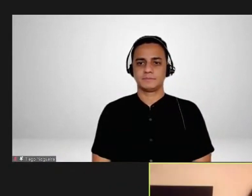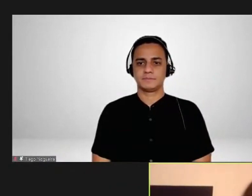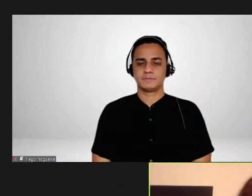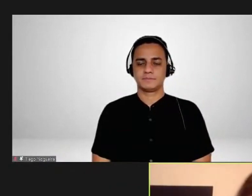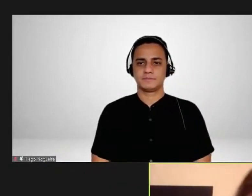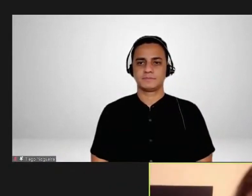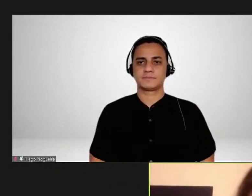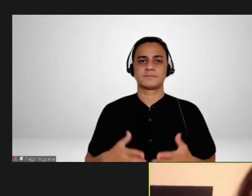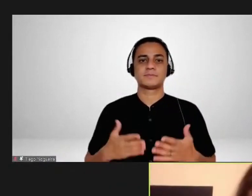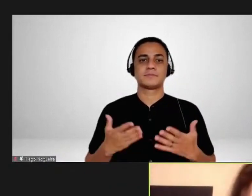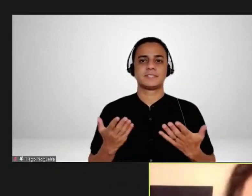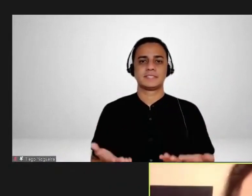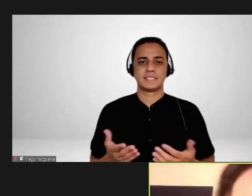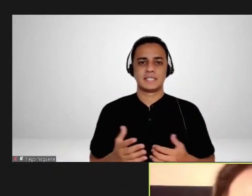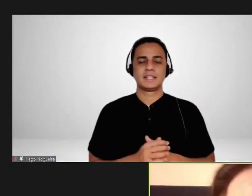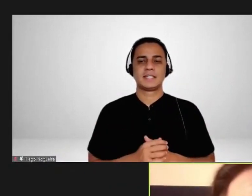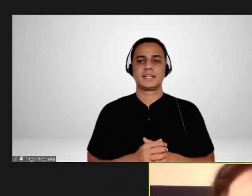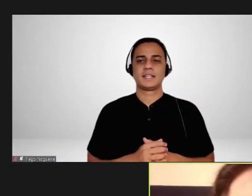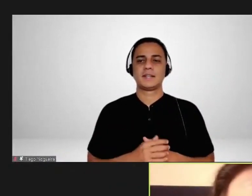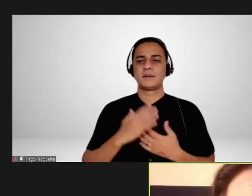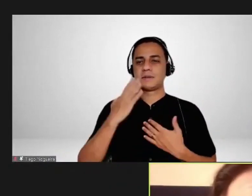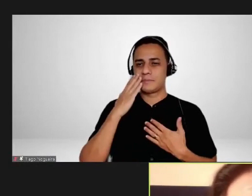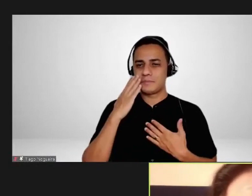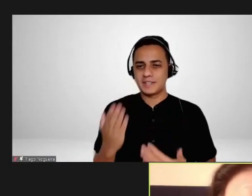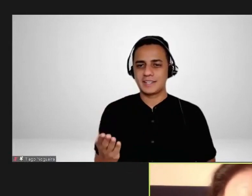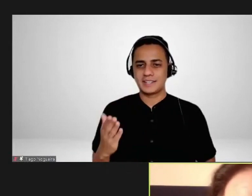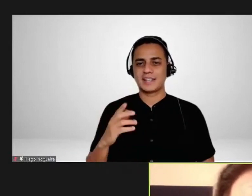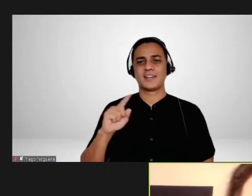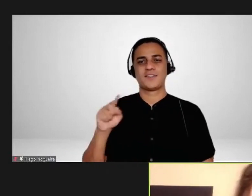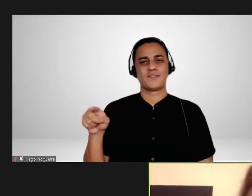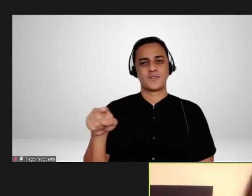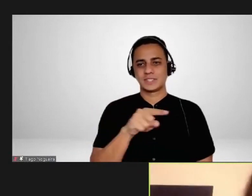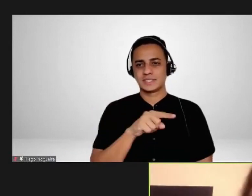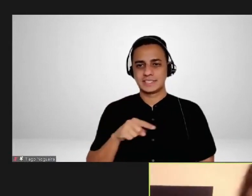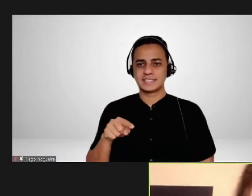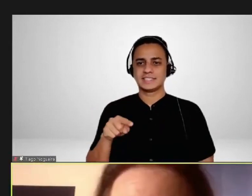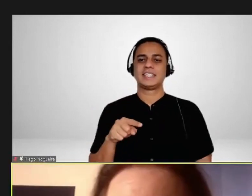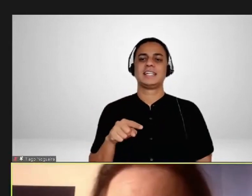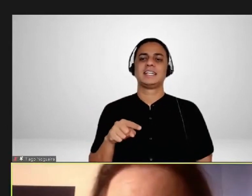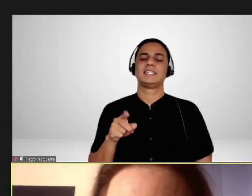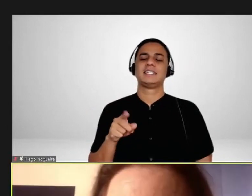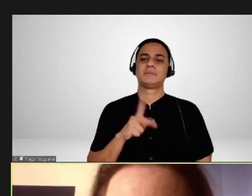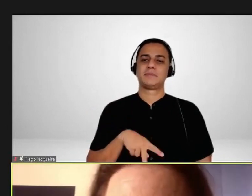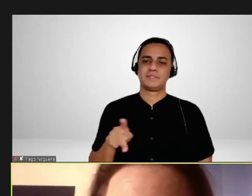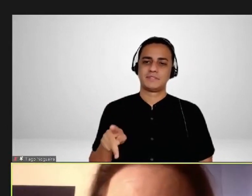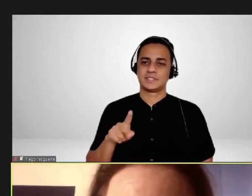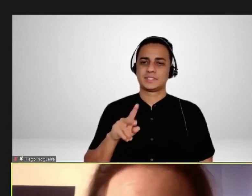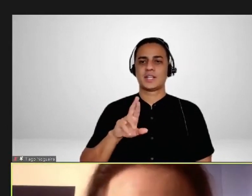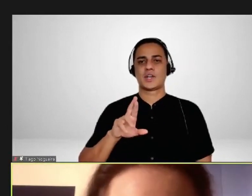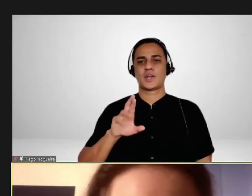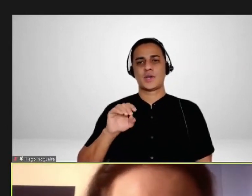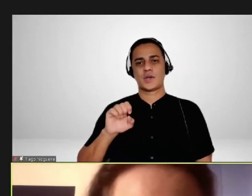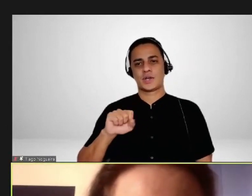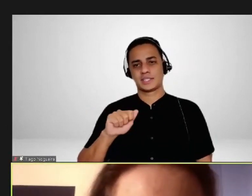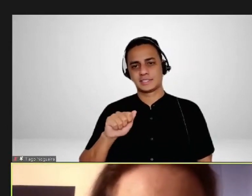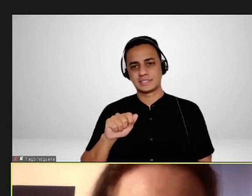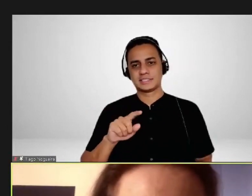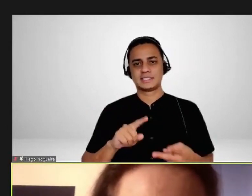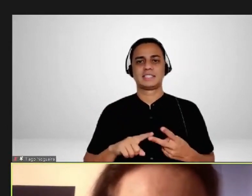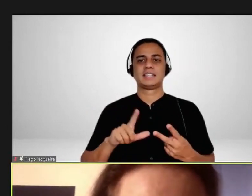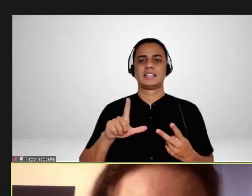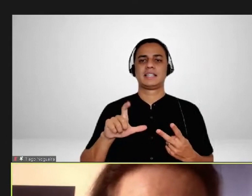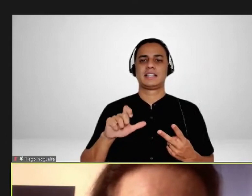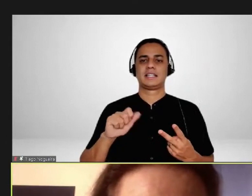Então, muito obrigada a vocês, professora Rosa, Leandro,